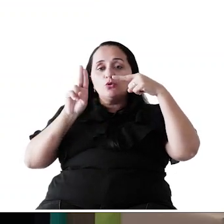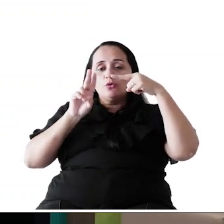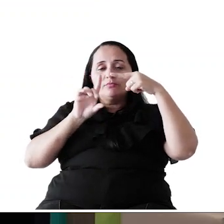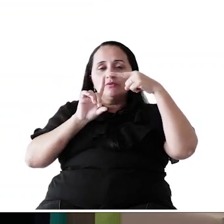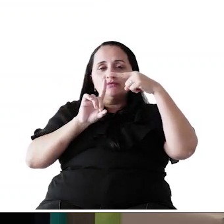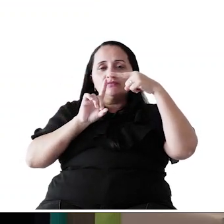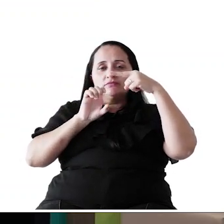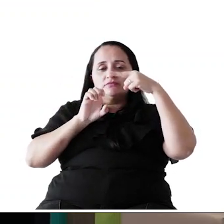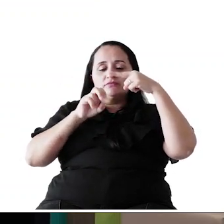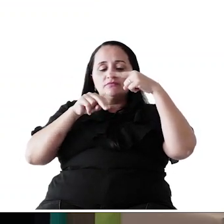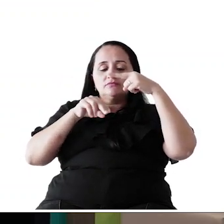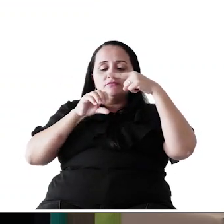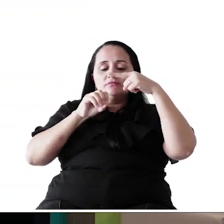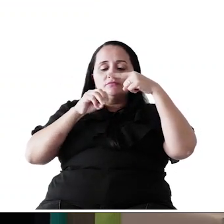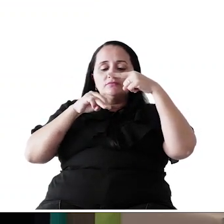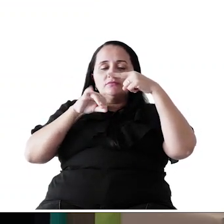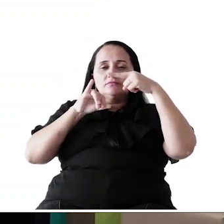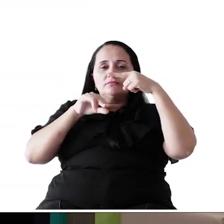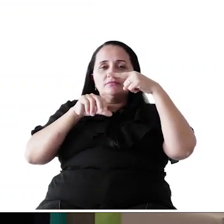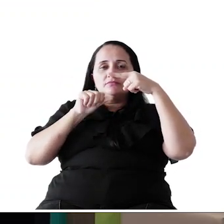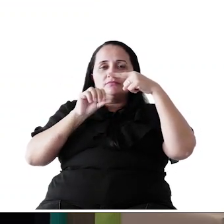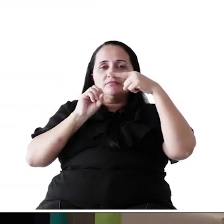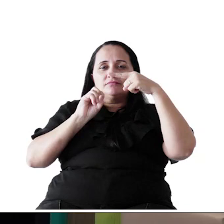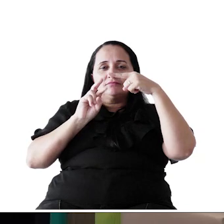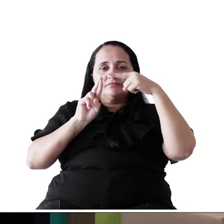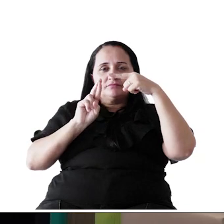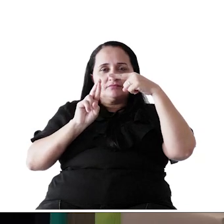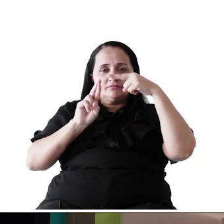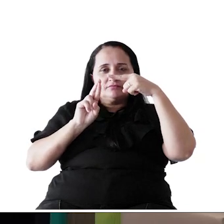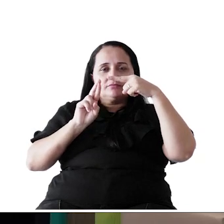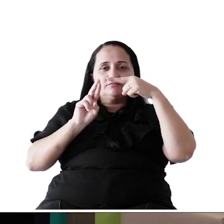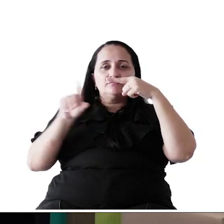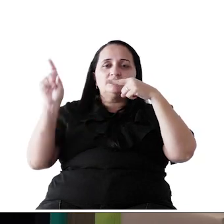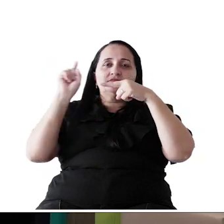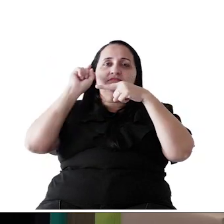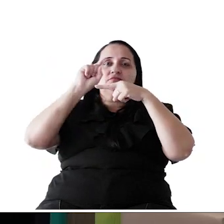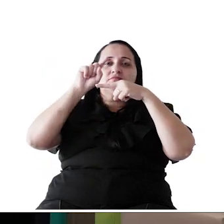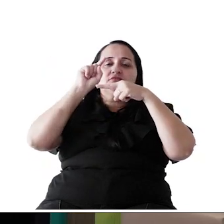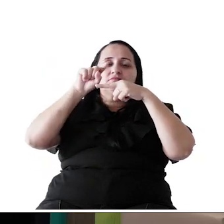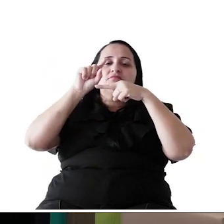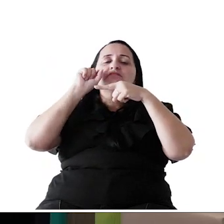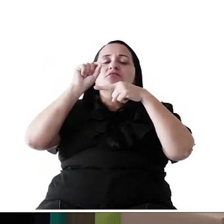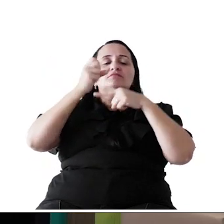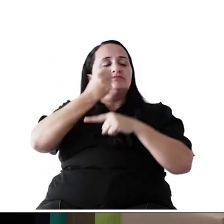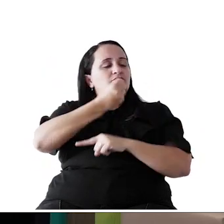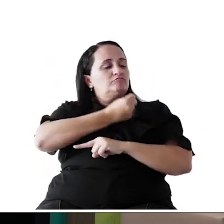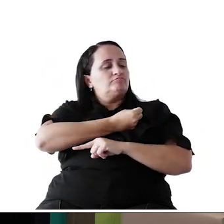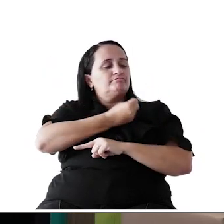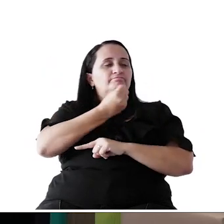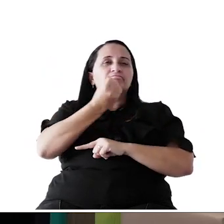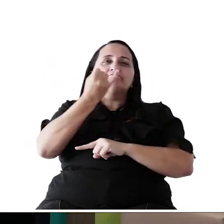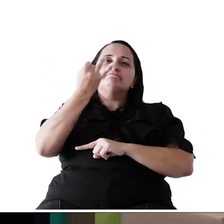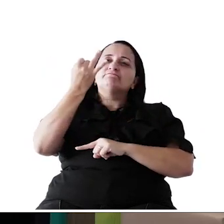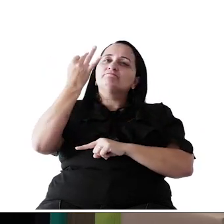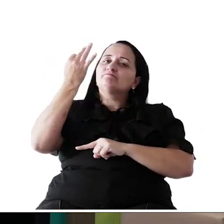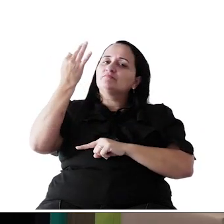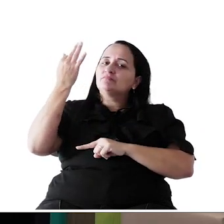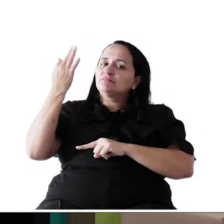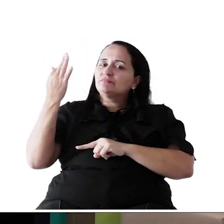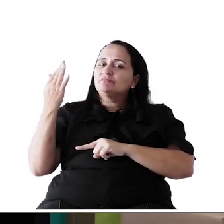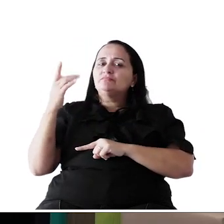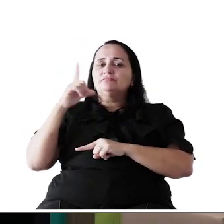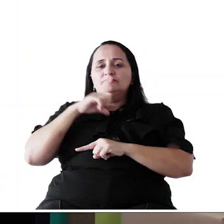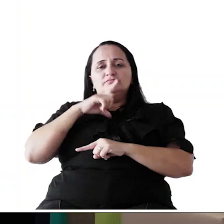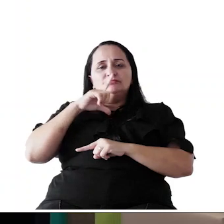lembrar. Parte é um numerador. É o número que fica em cima. É a quantidade de vezes as partes que